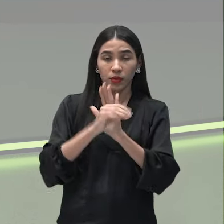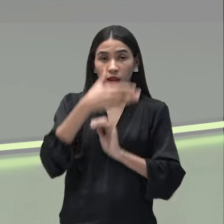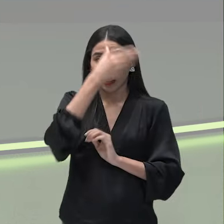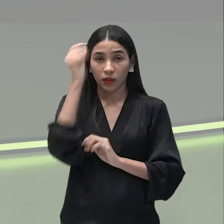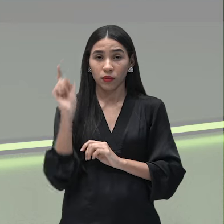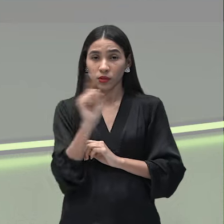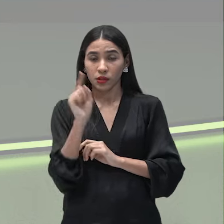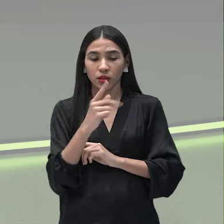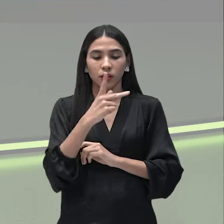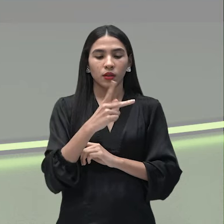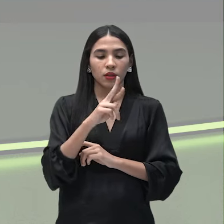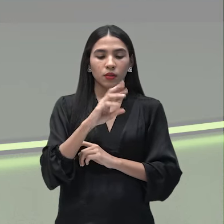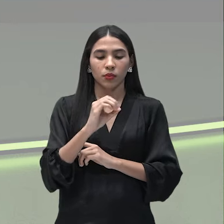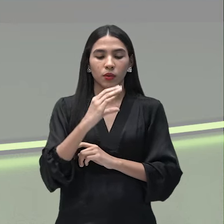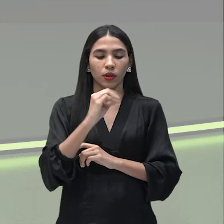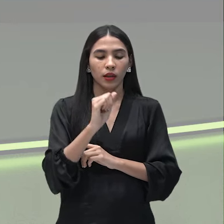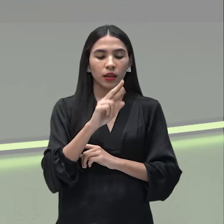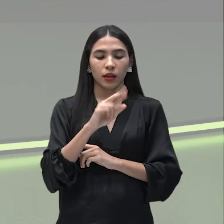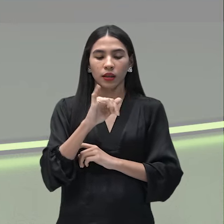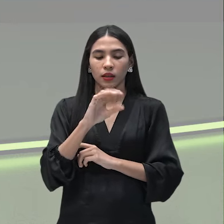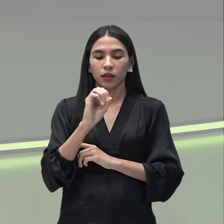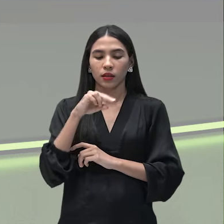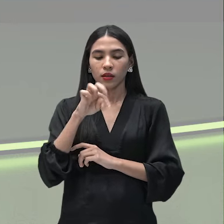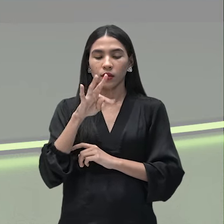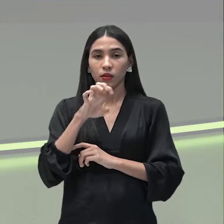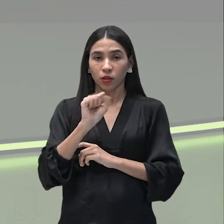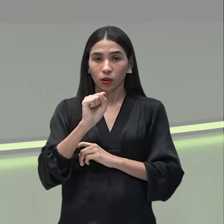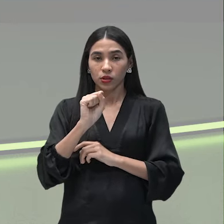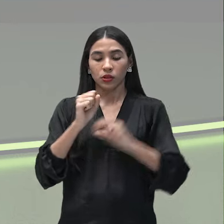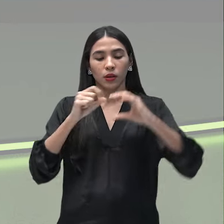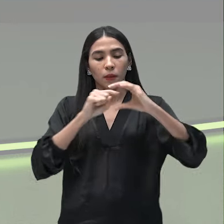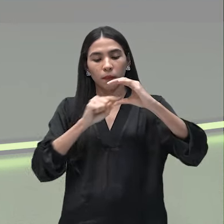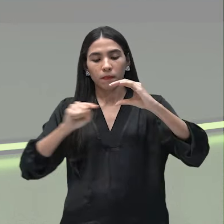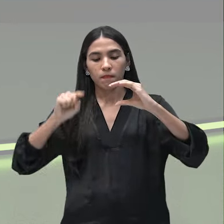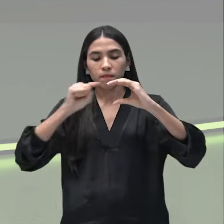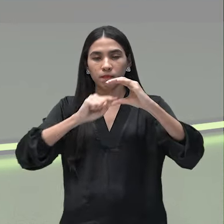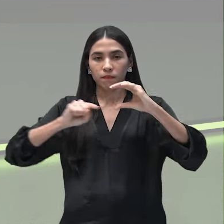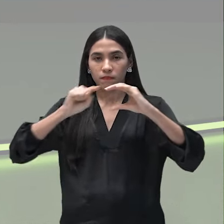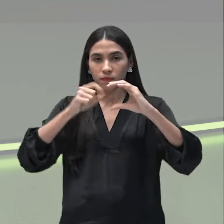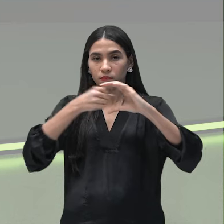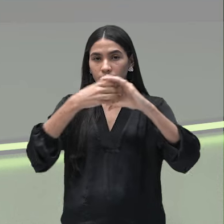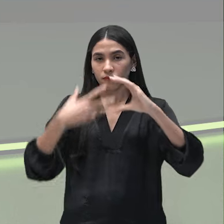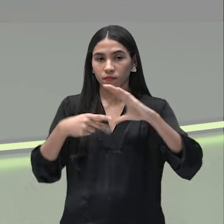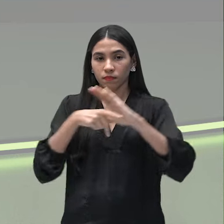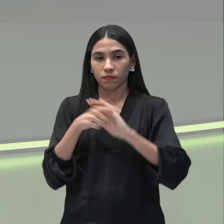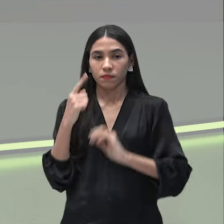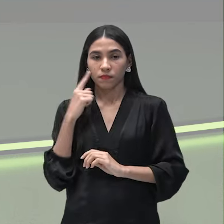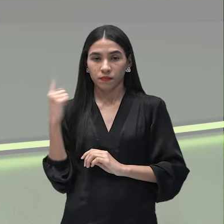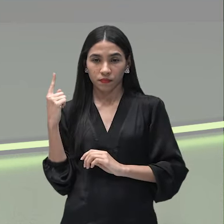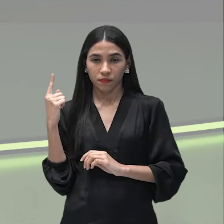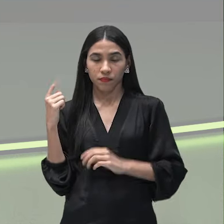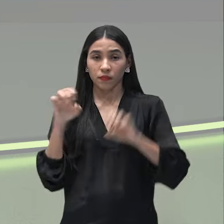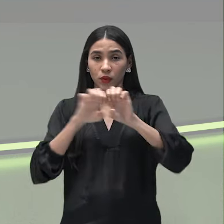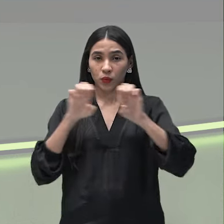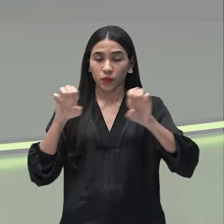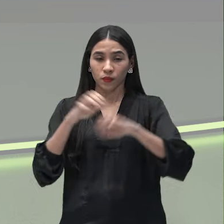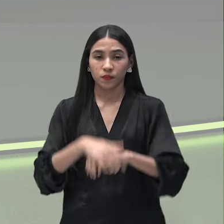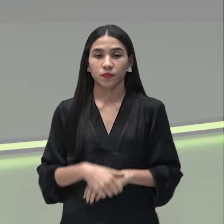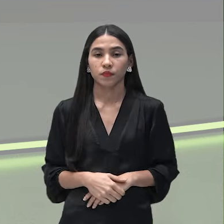são procariontes, o material genético está disperso no citoplasma, e ela apresenta essas características aqui, né? Da sua anatomia.